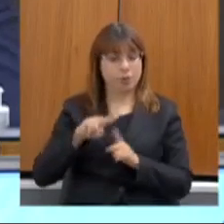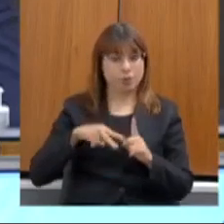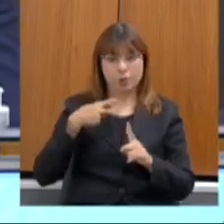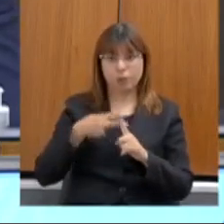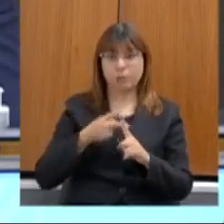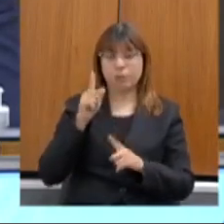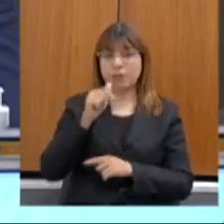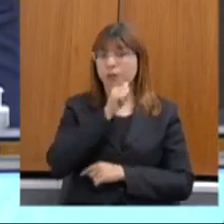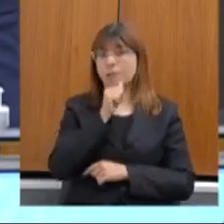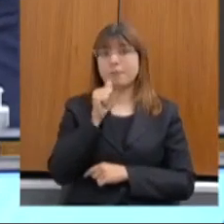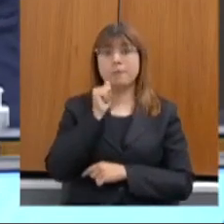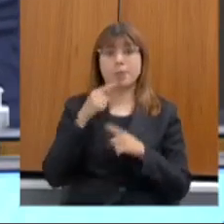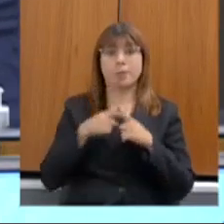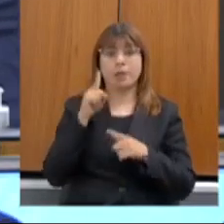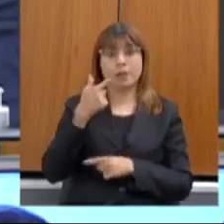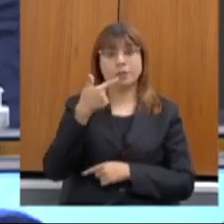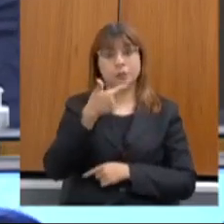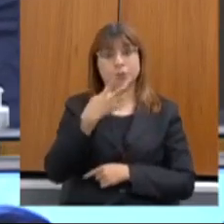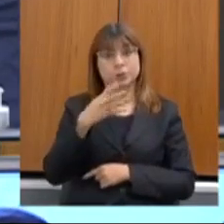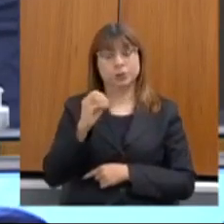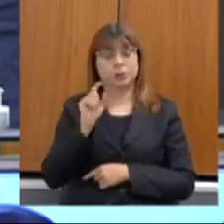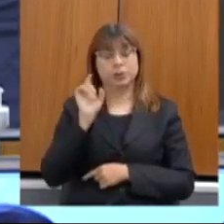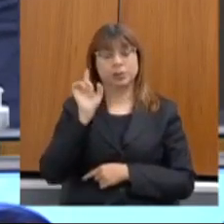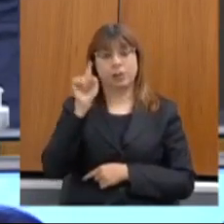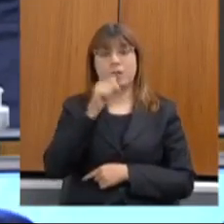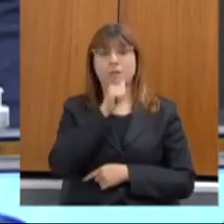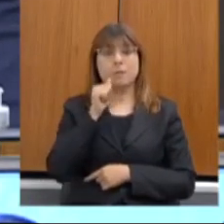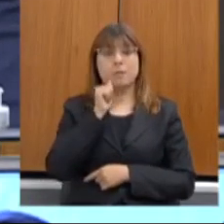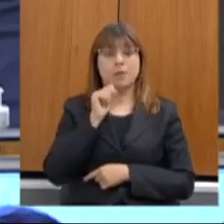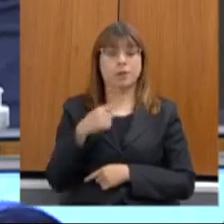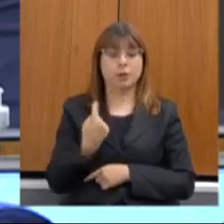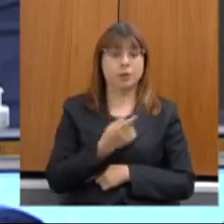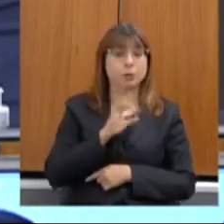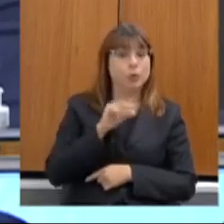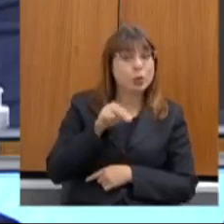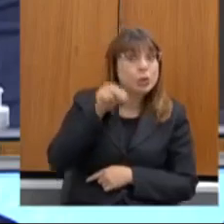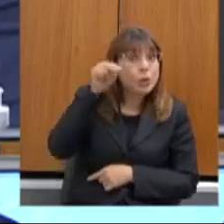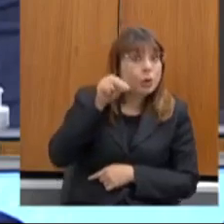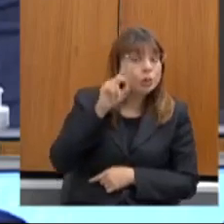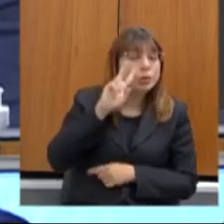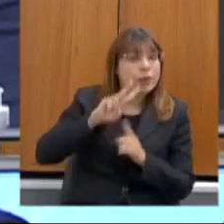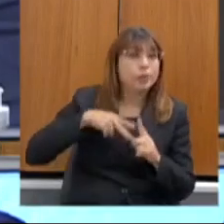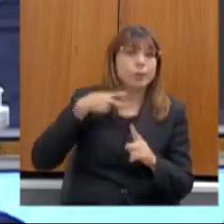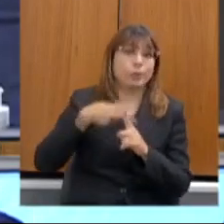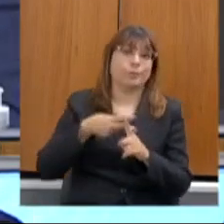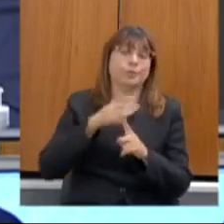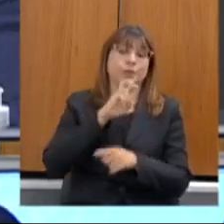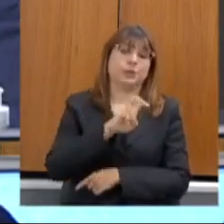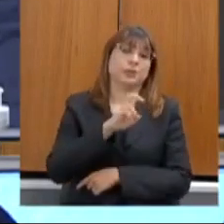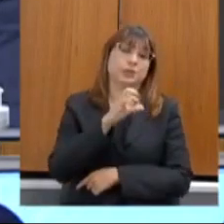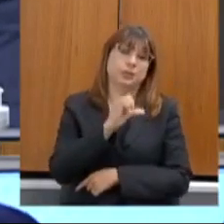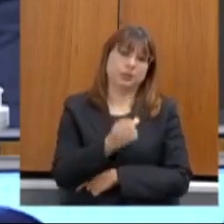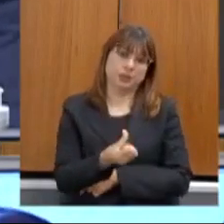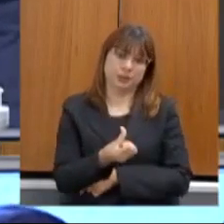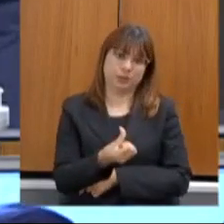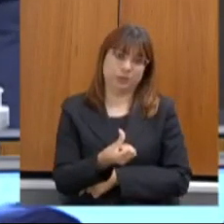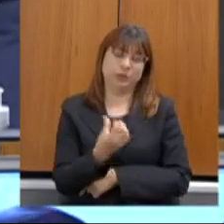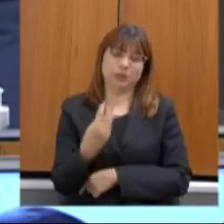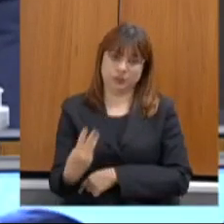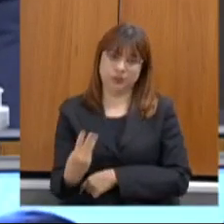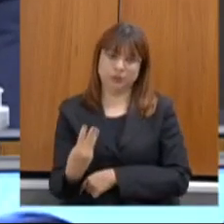usa por exemplo papai 240 só norte nordeste minha está investindo vai equivalente a 563